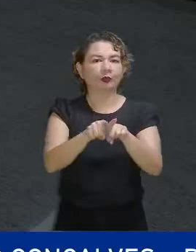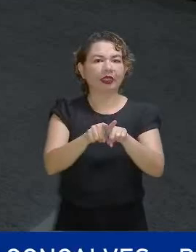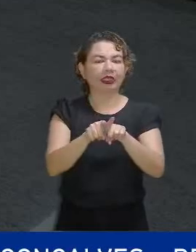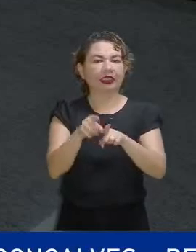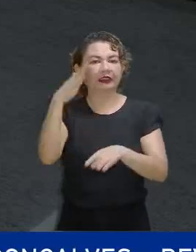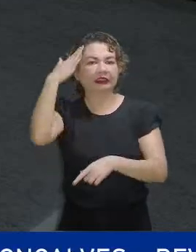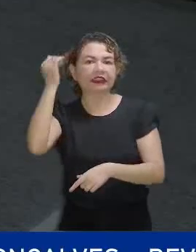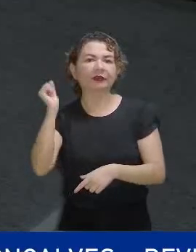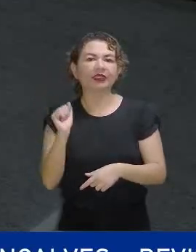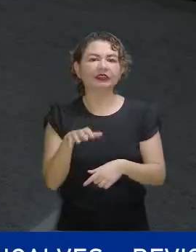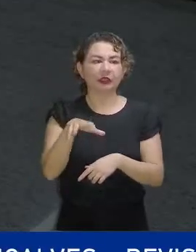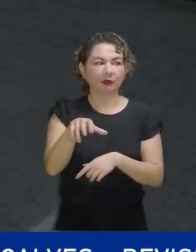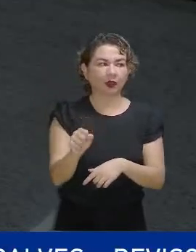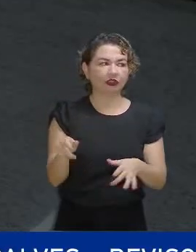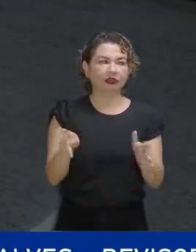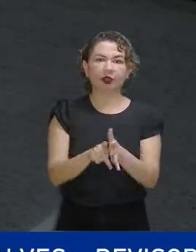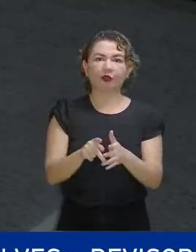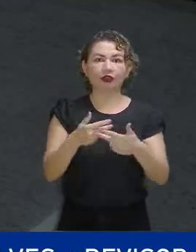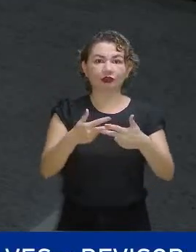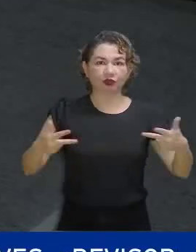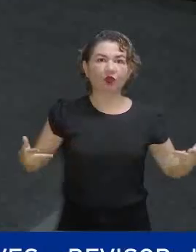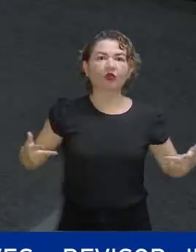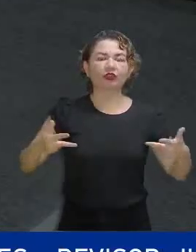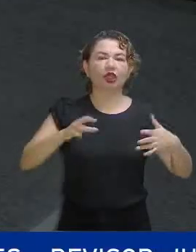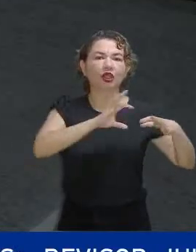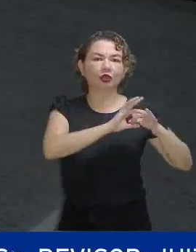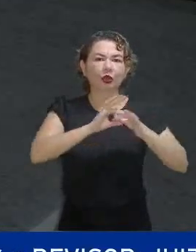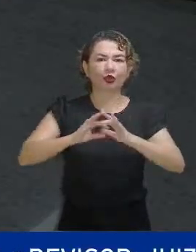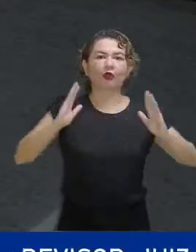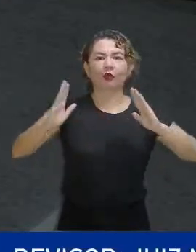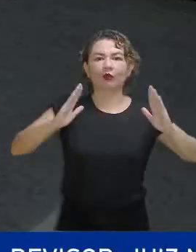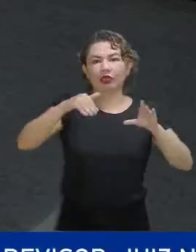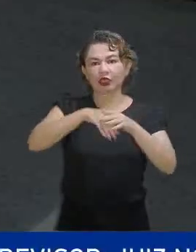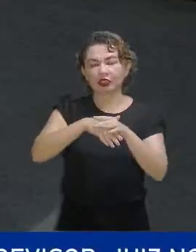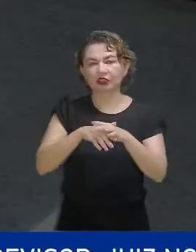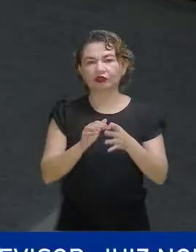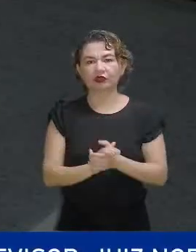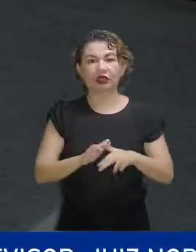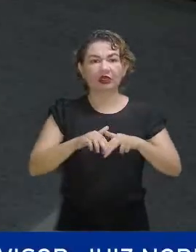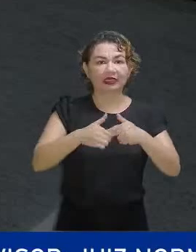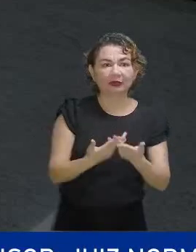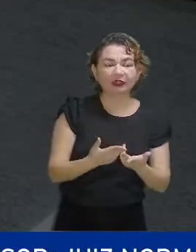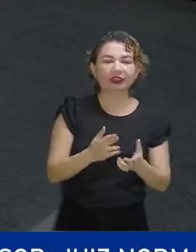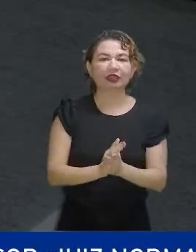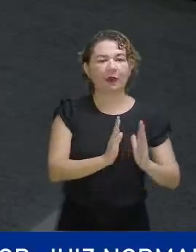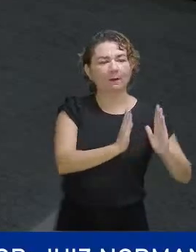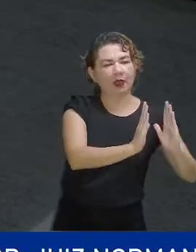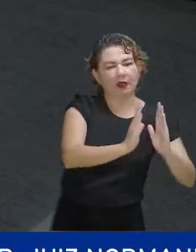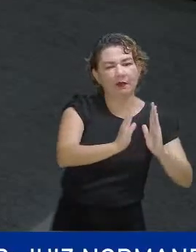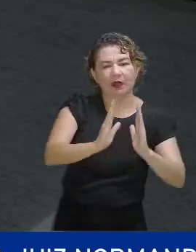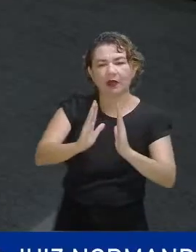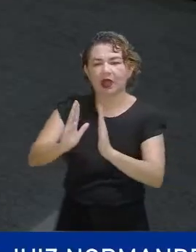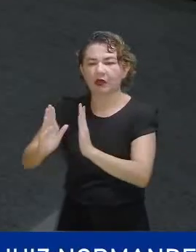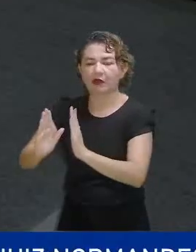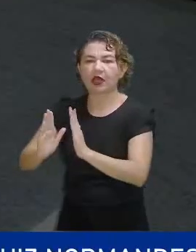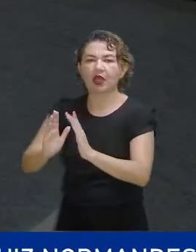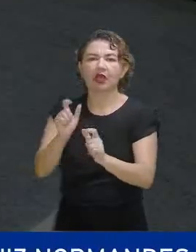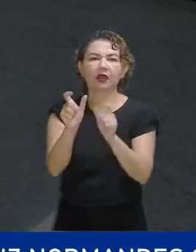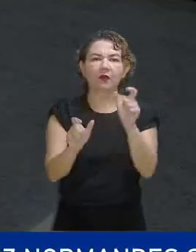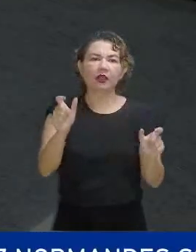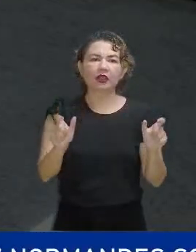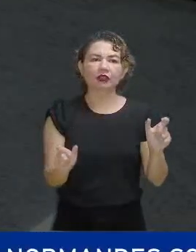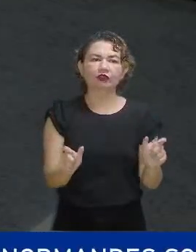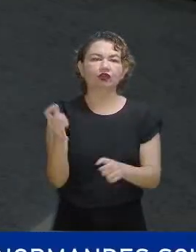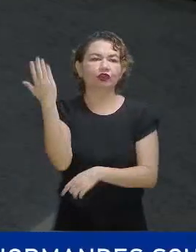estabelecer se a posse de valores em contexto eleitoral, desacompanhada da individualização de eleitores corrompidos